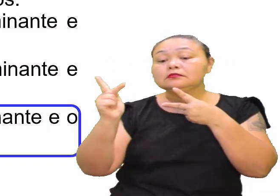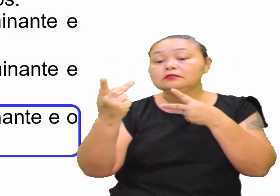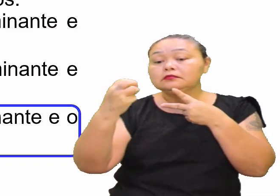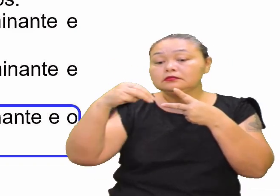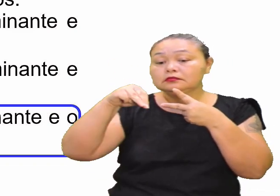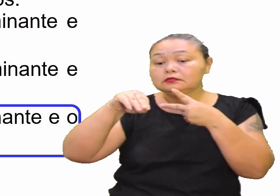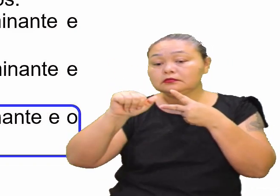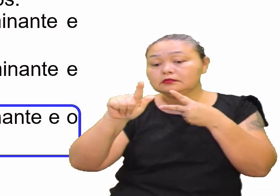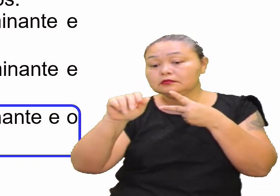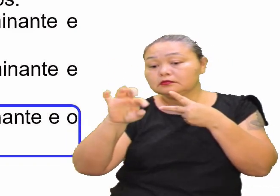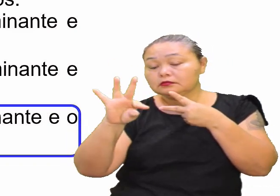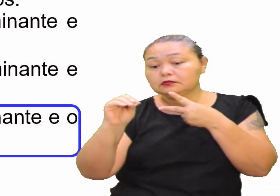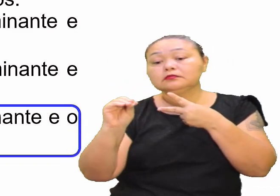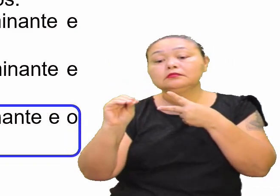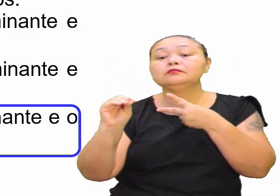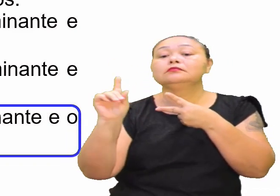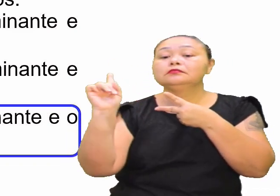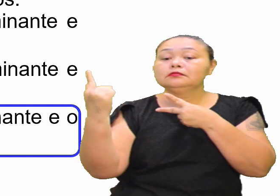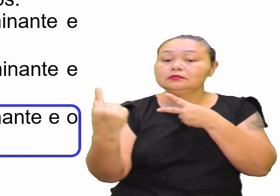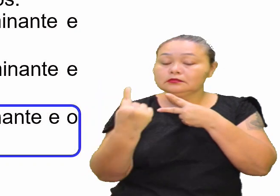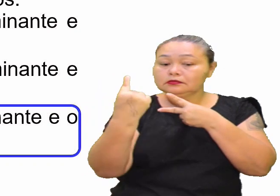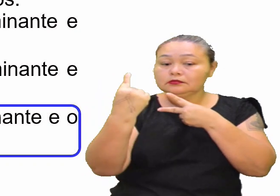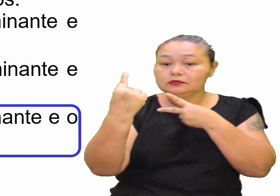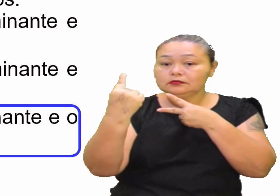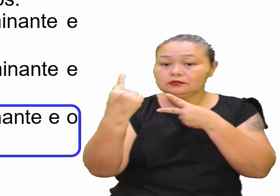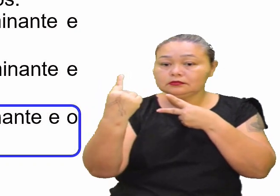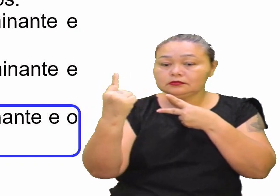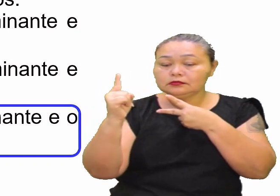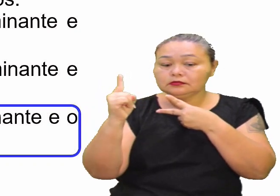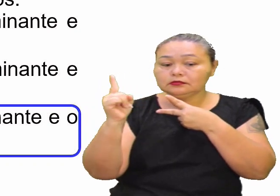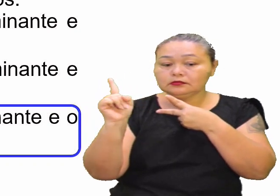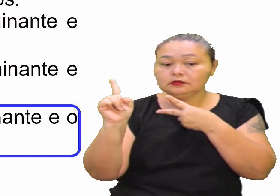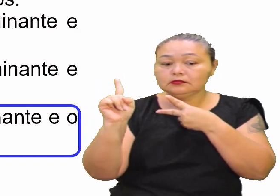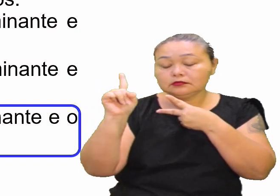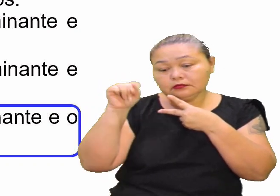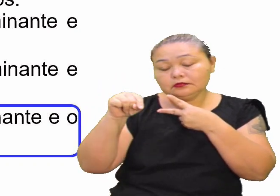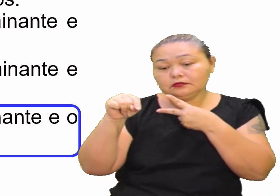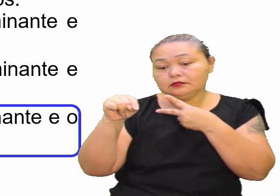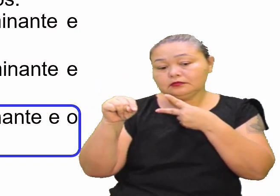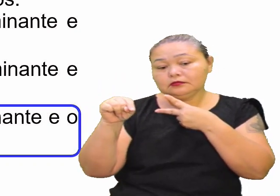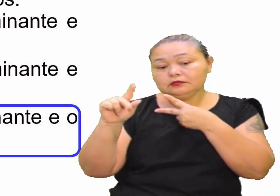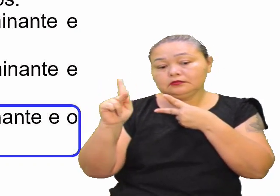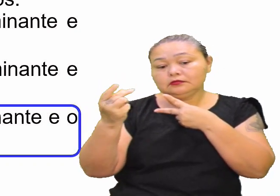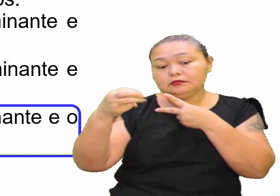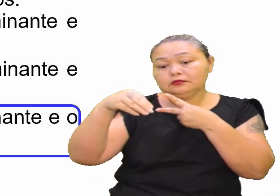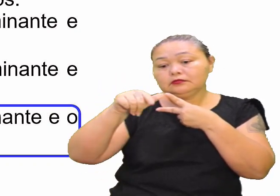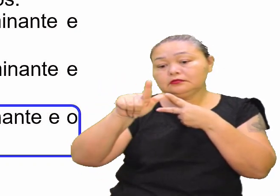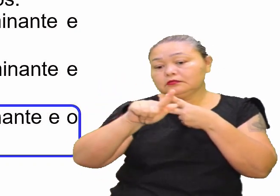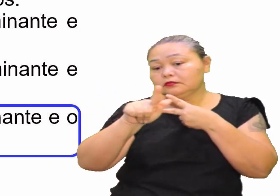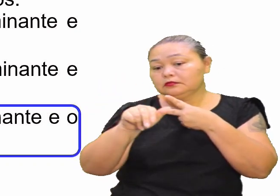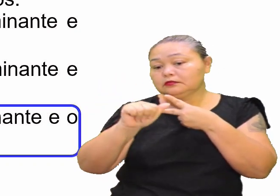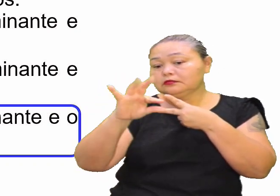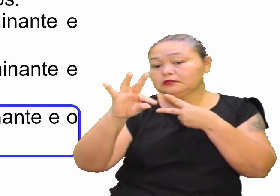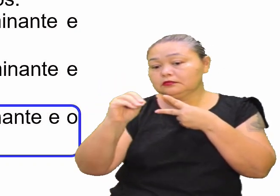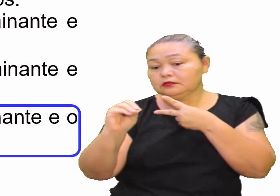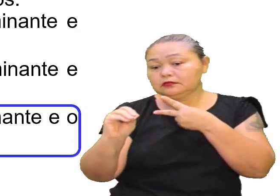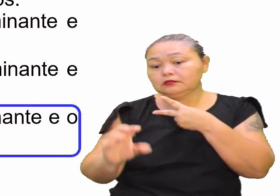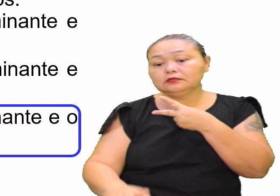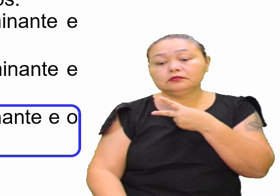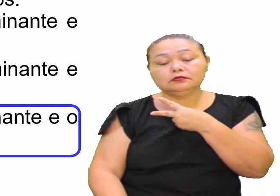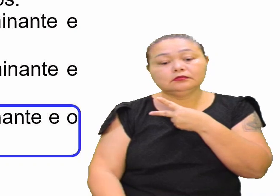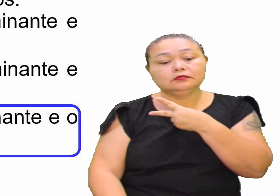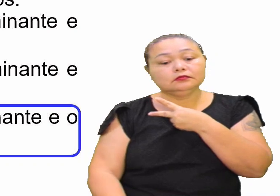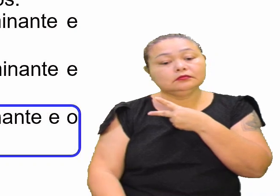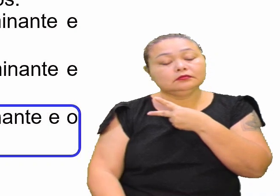é homozigoto, mas o 4 não é homozigoto. É hétero ou homozigoto. Não pode